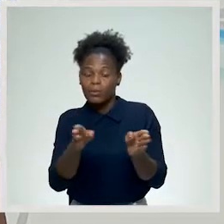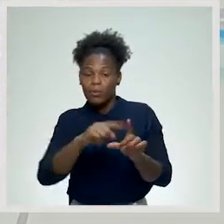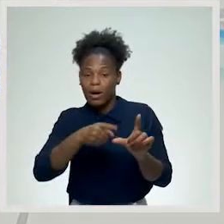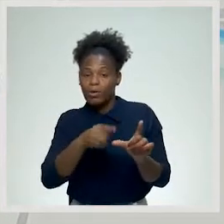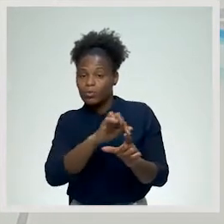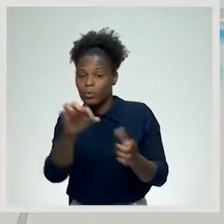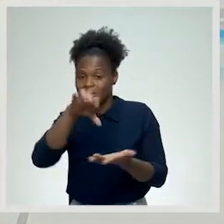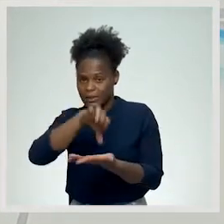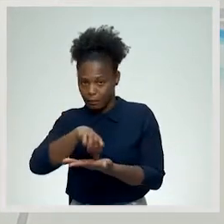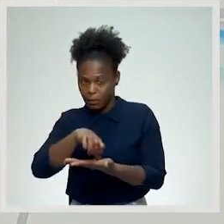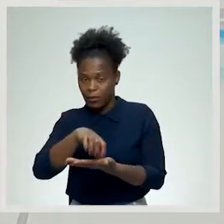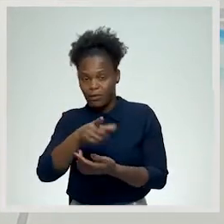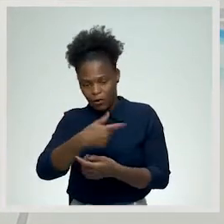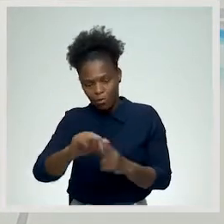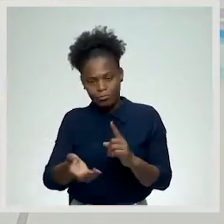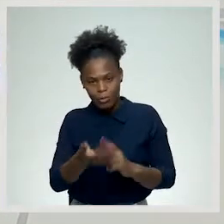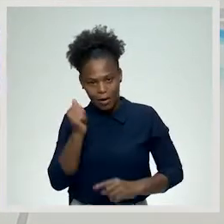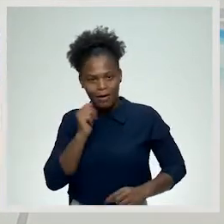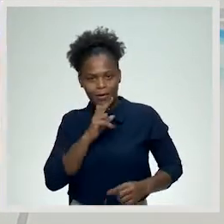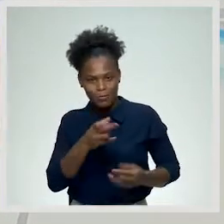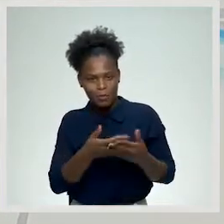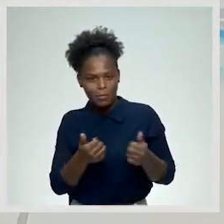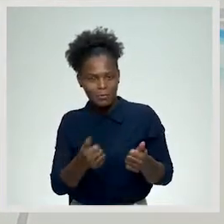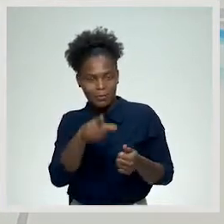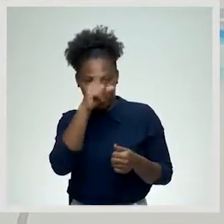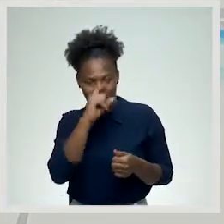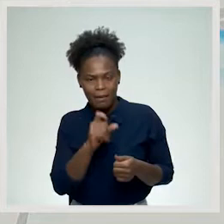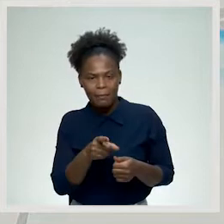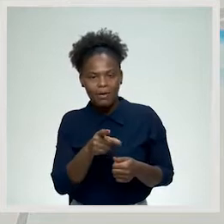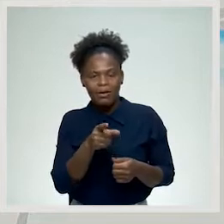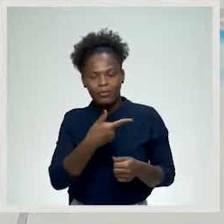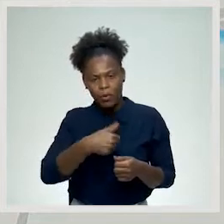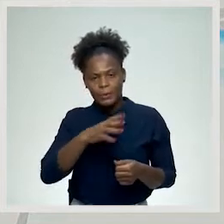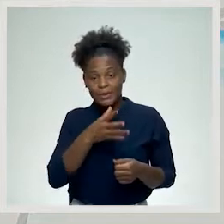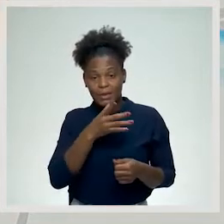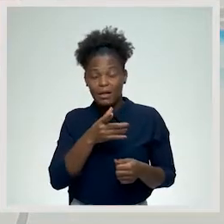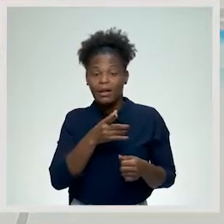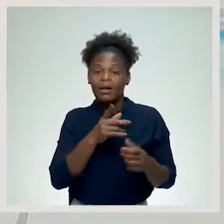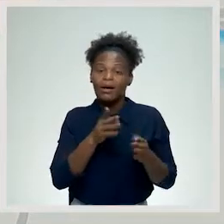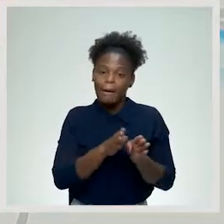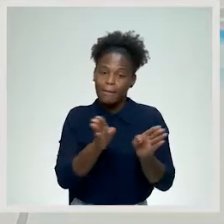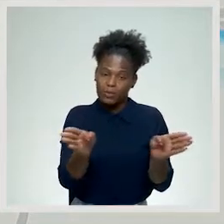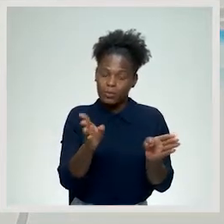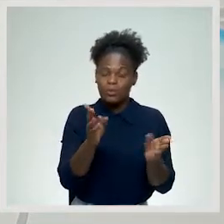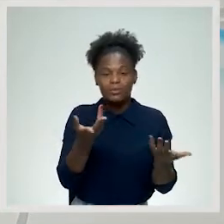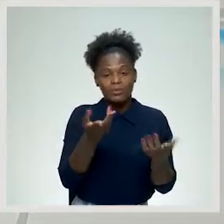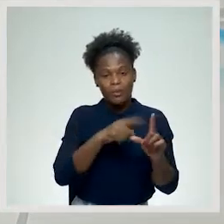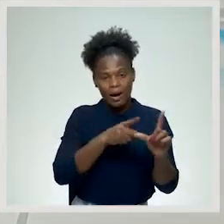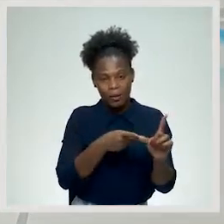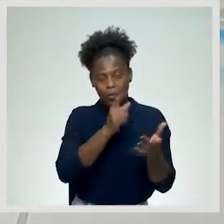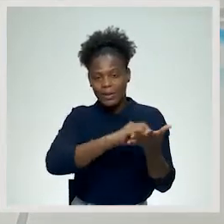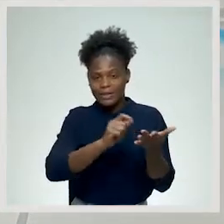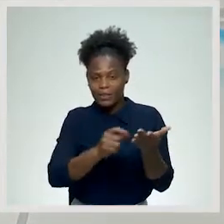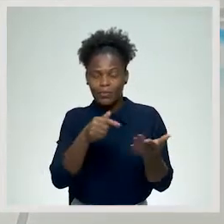ângulo ao centro para nós chegarmos lá. Lembram-se? Dissemos a amplitude de um ângulo